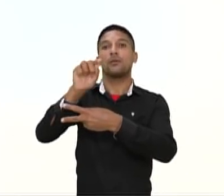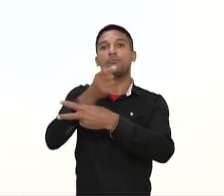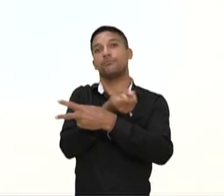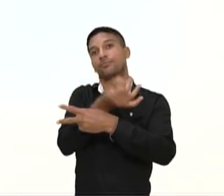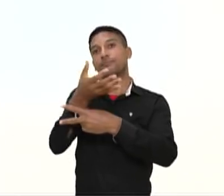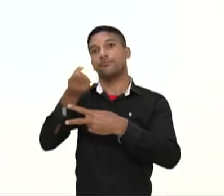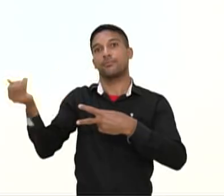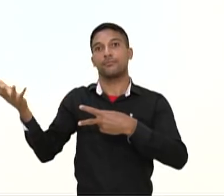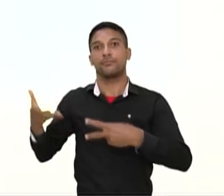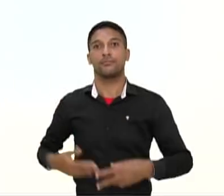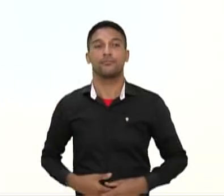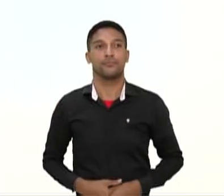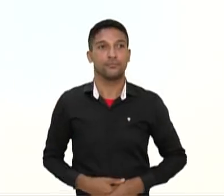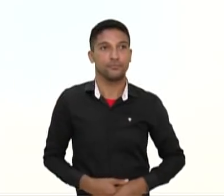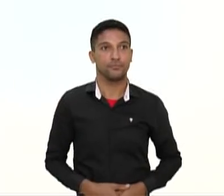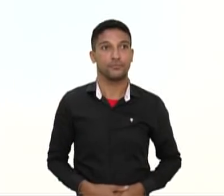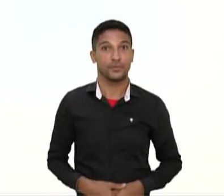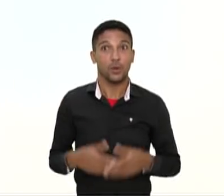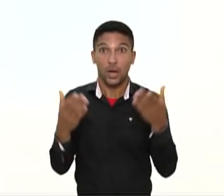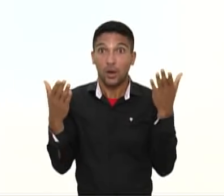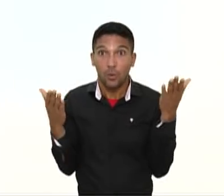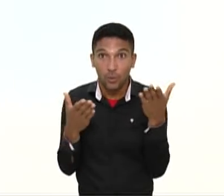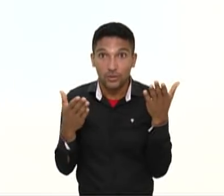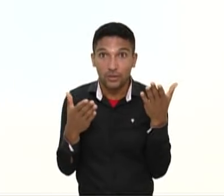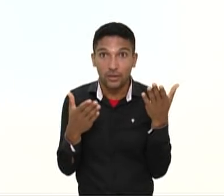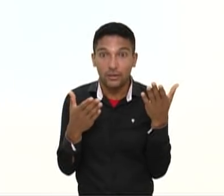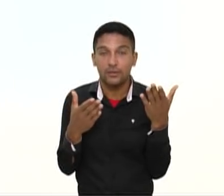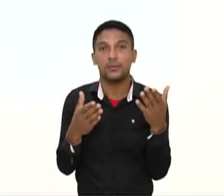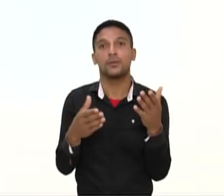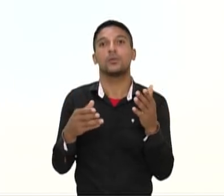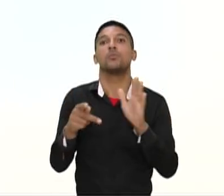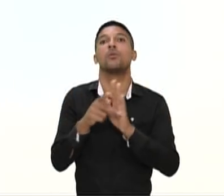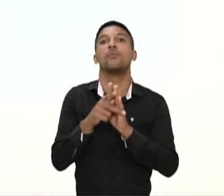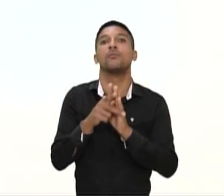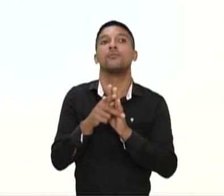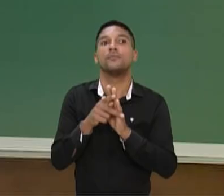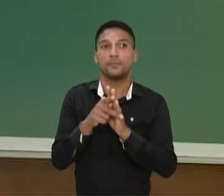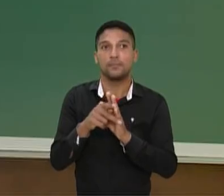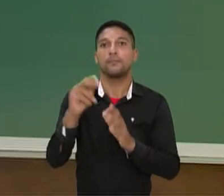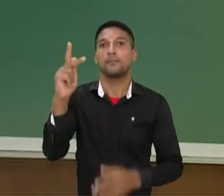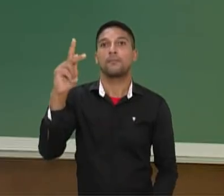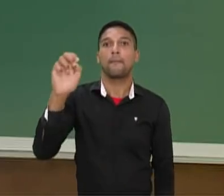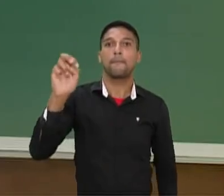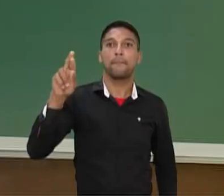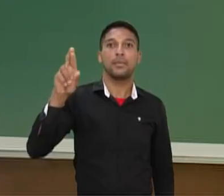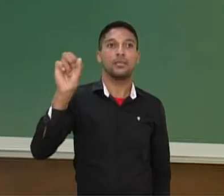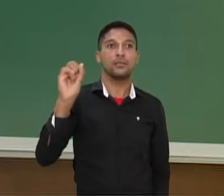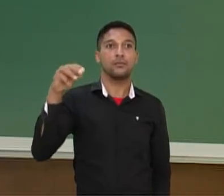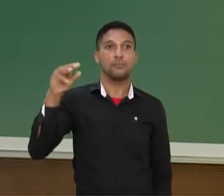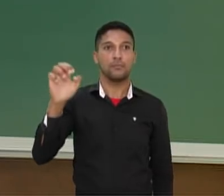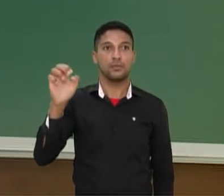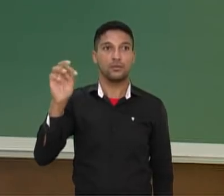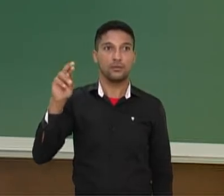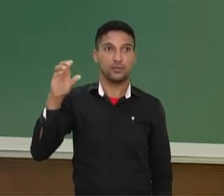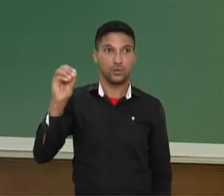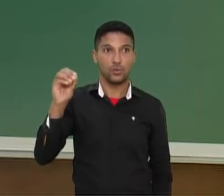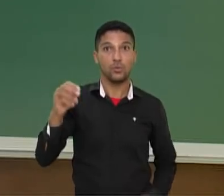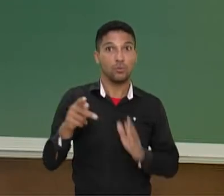é área e perímetro de quadriláteros. Olha lá, ó, quadriláteros ainda, não é de um polígono mais